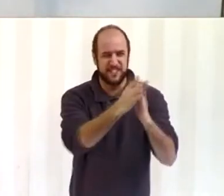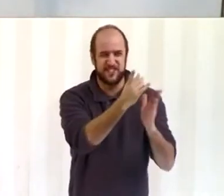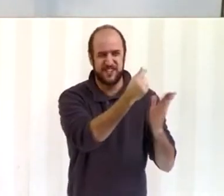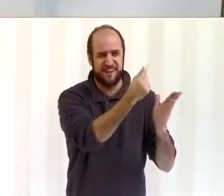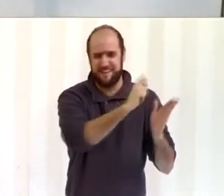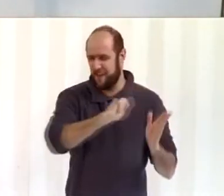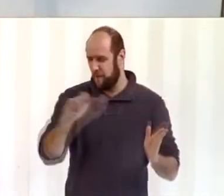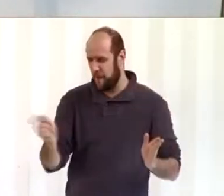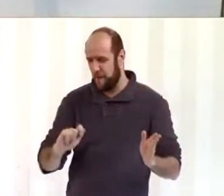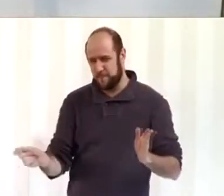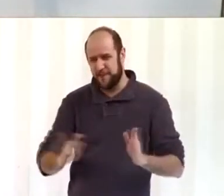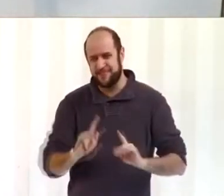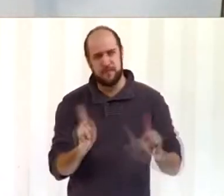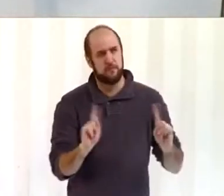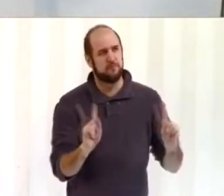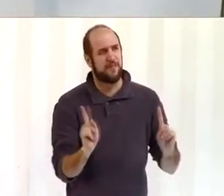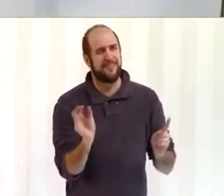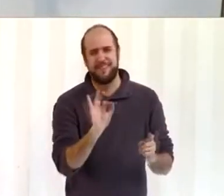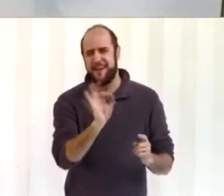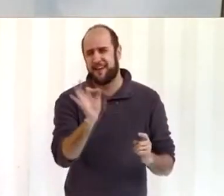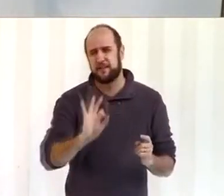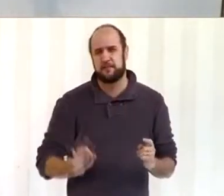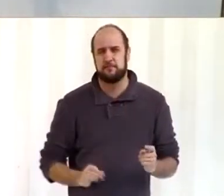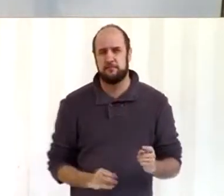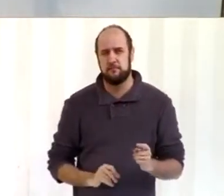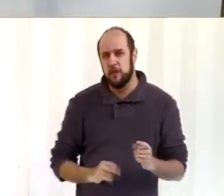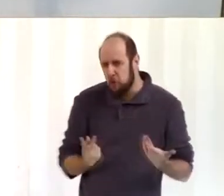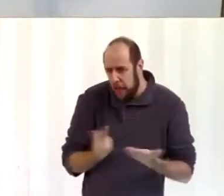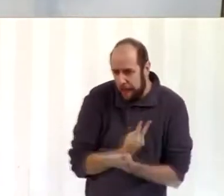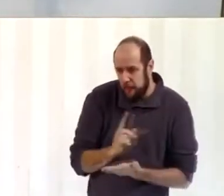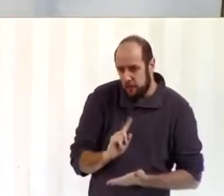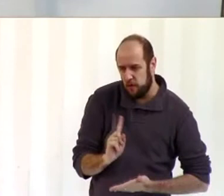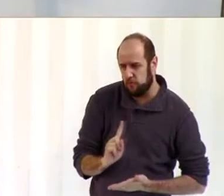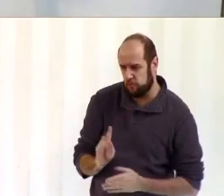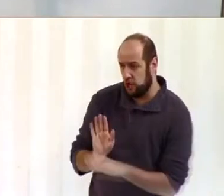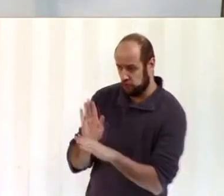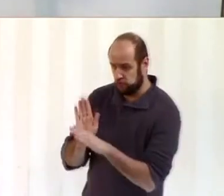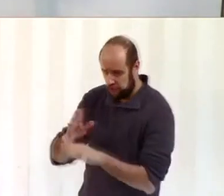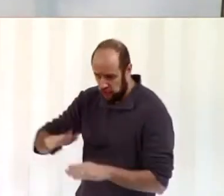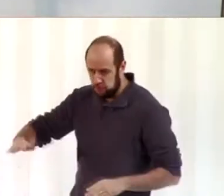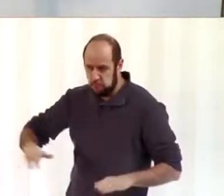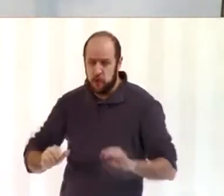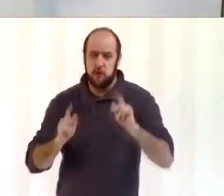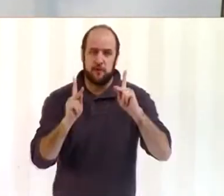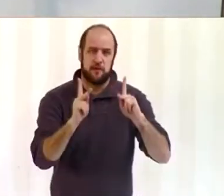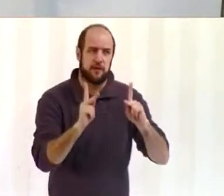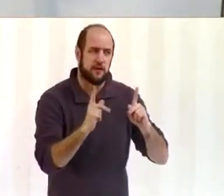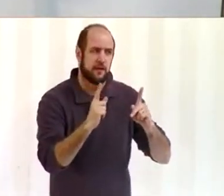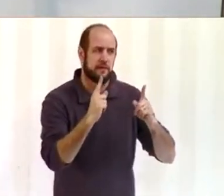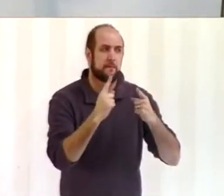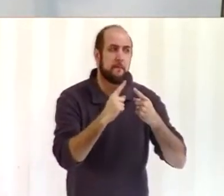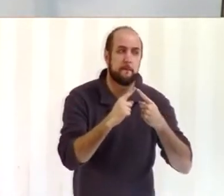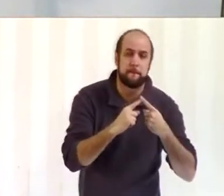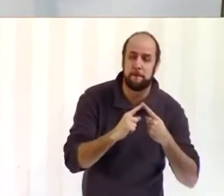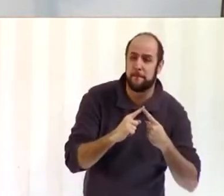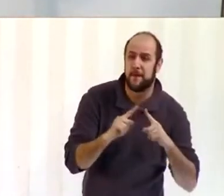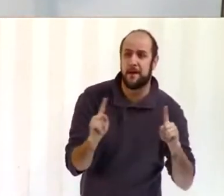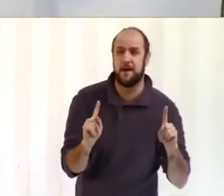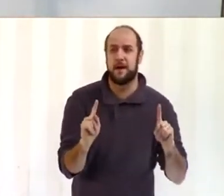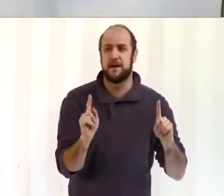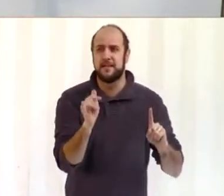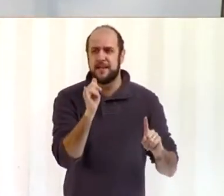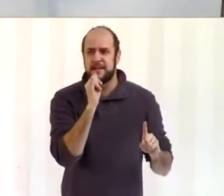ninguém. Não que isso seja errado, não que isso seja errado, isso não precisa ser um modelo para nós, mas